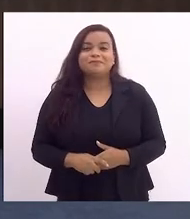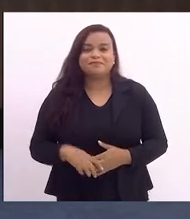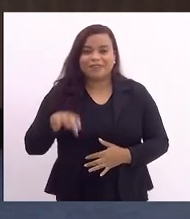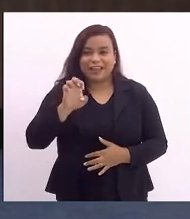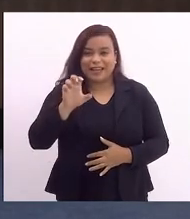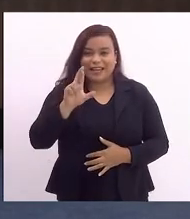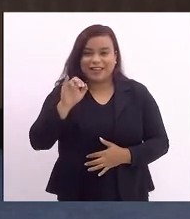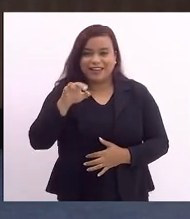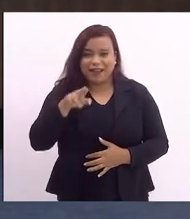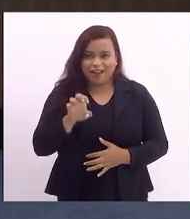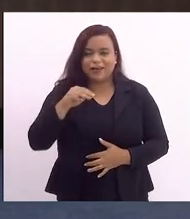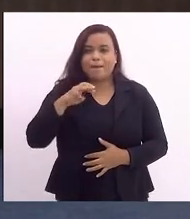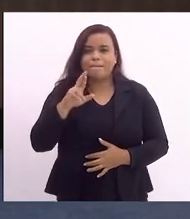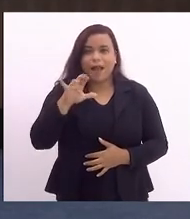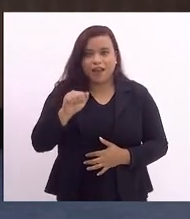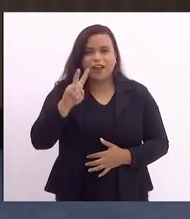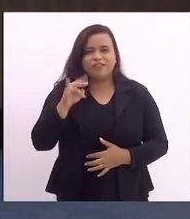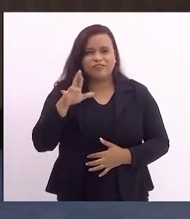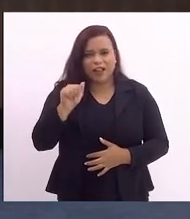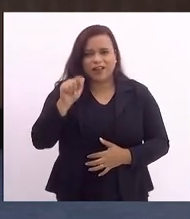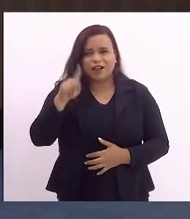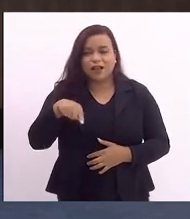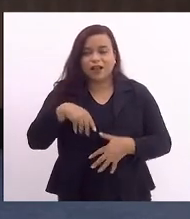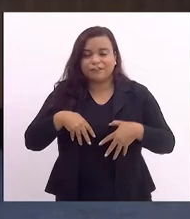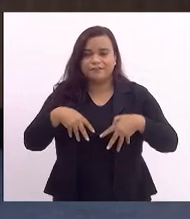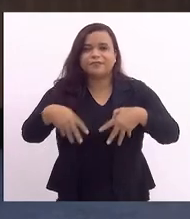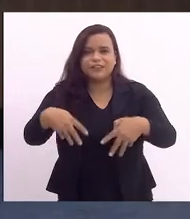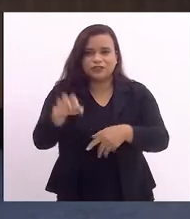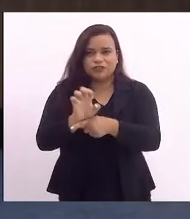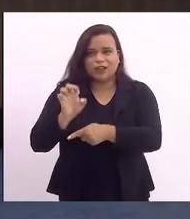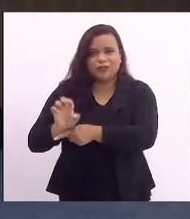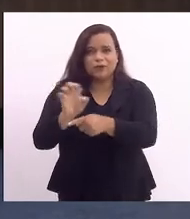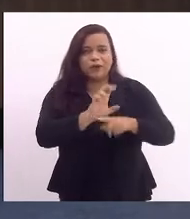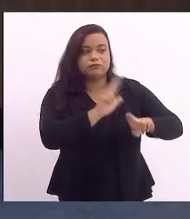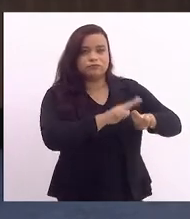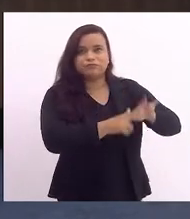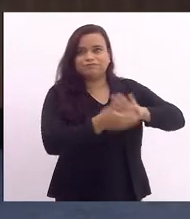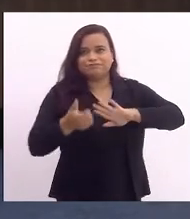Eliene Maria Vieira, Frente Estadual pelo Desencarceramento.